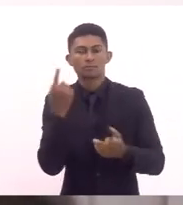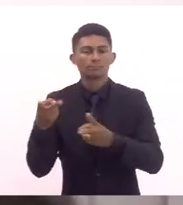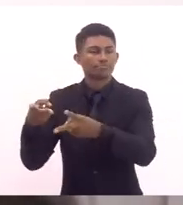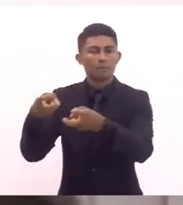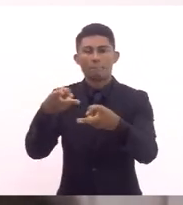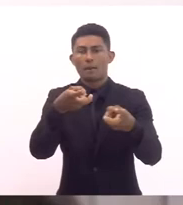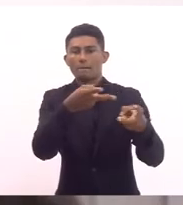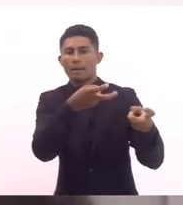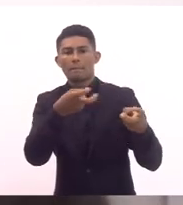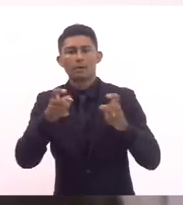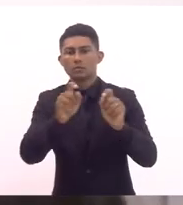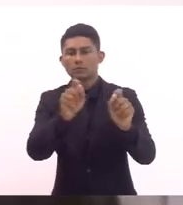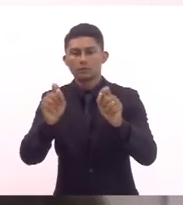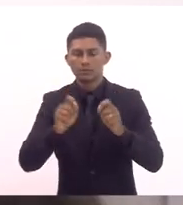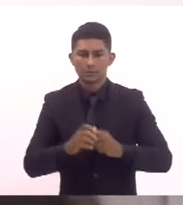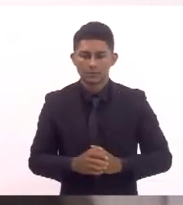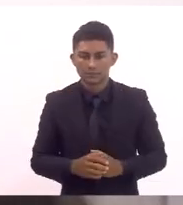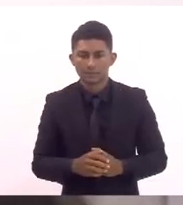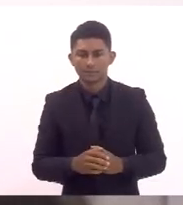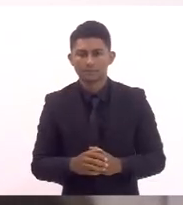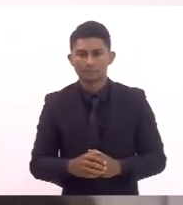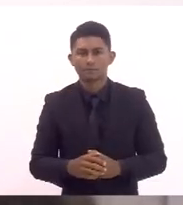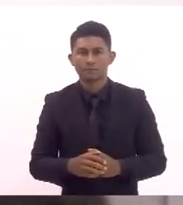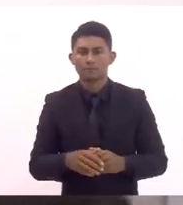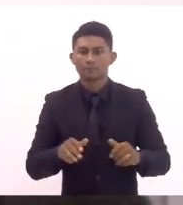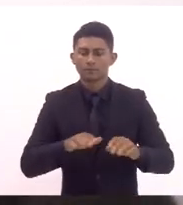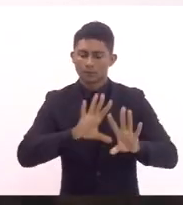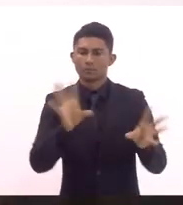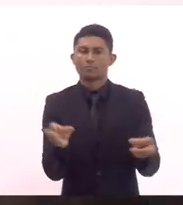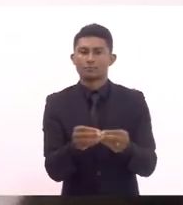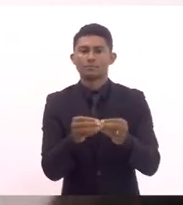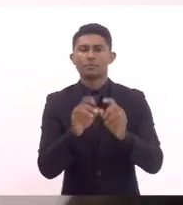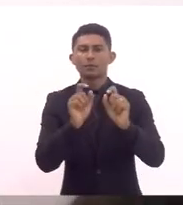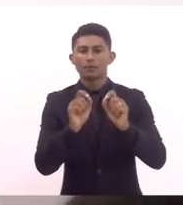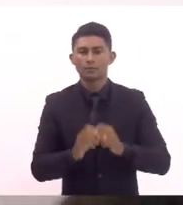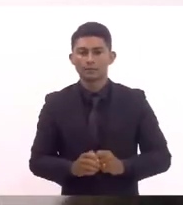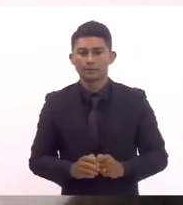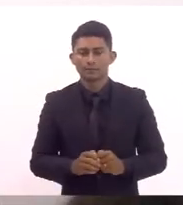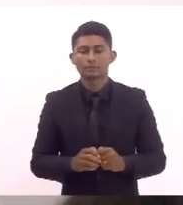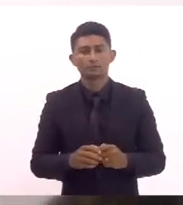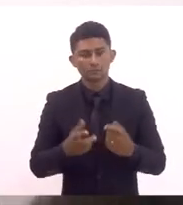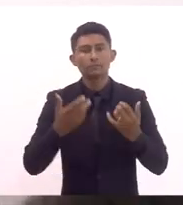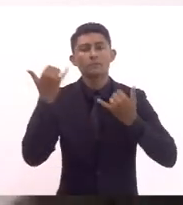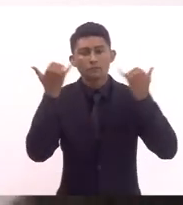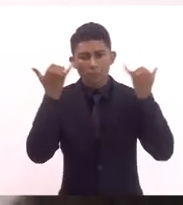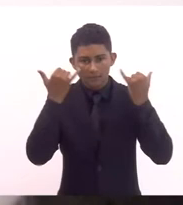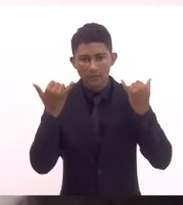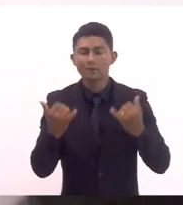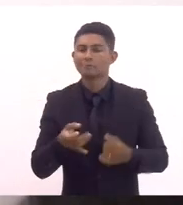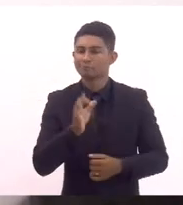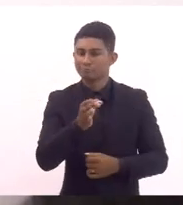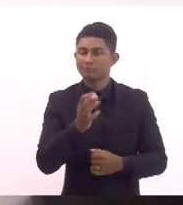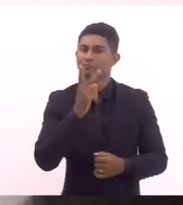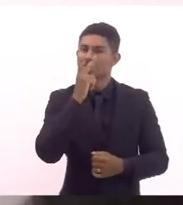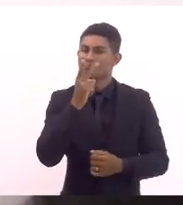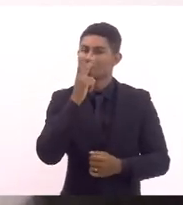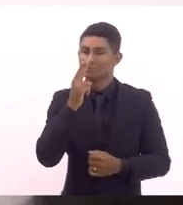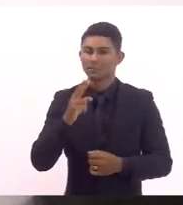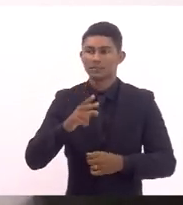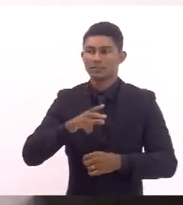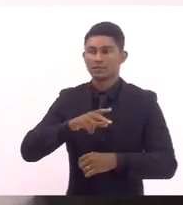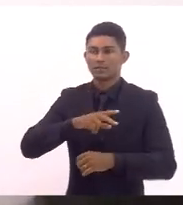percebeu é sintetizam desses dados é que dados muito semelhante também que a Comunidade Internacional